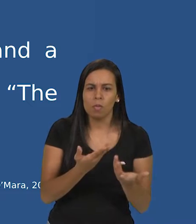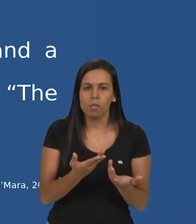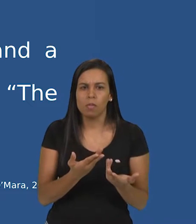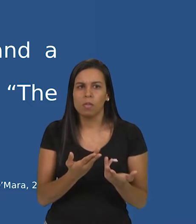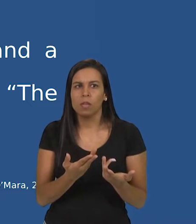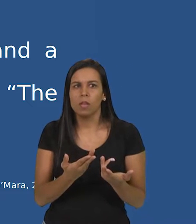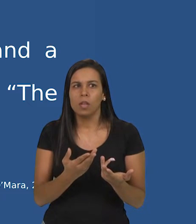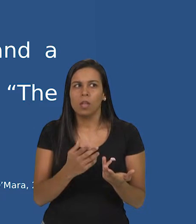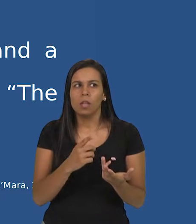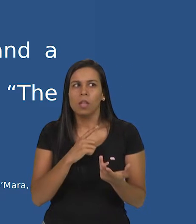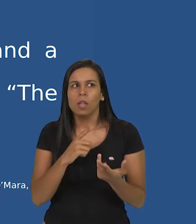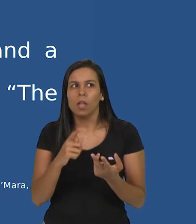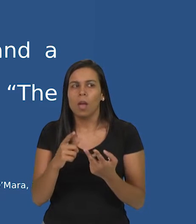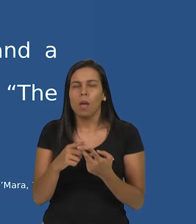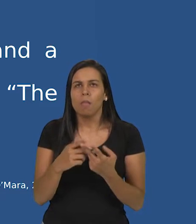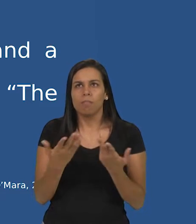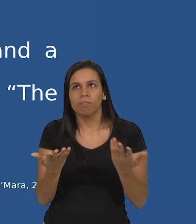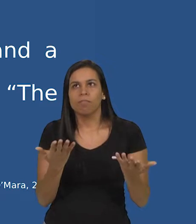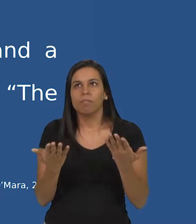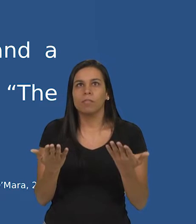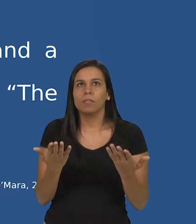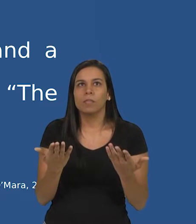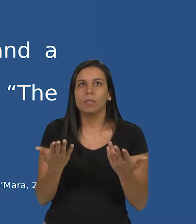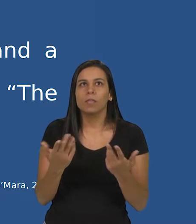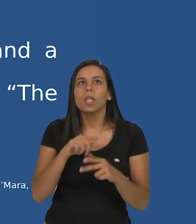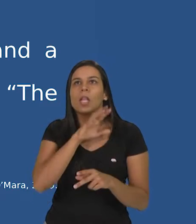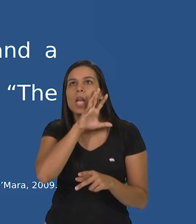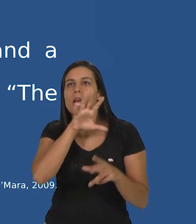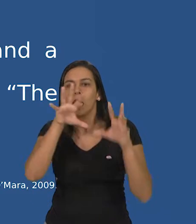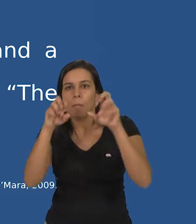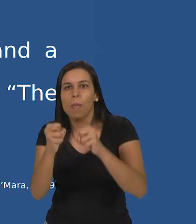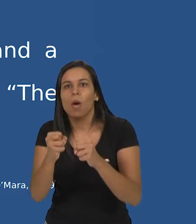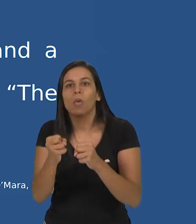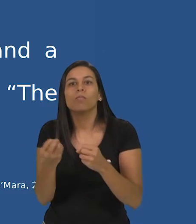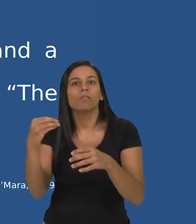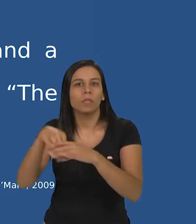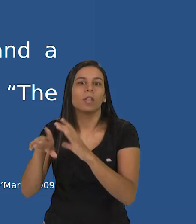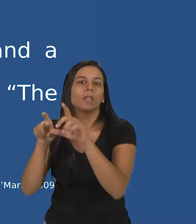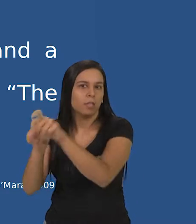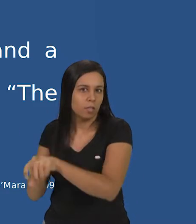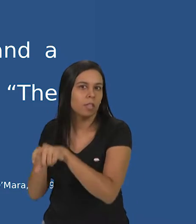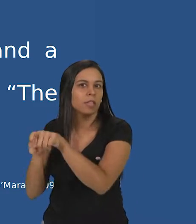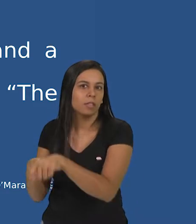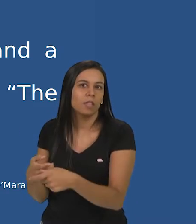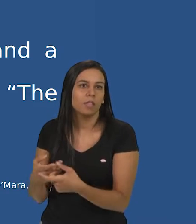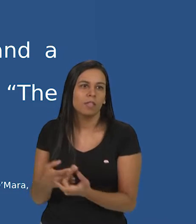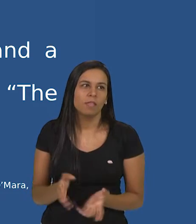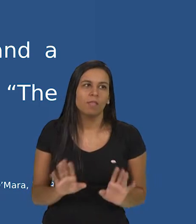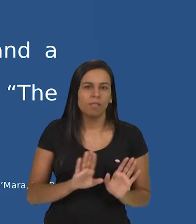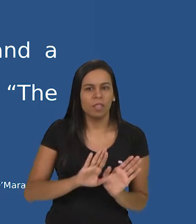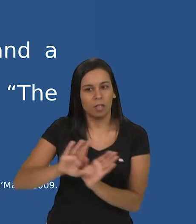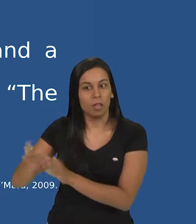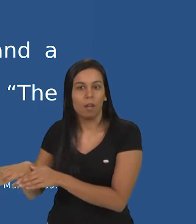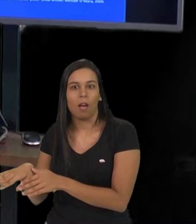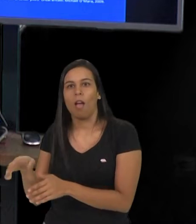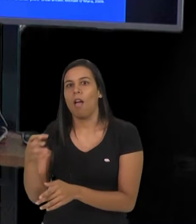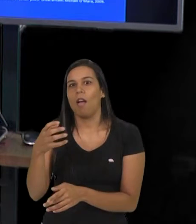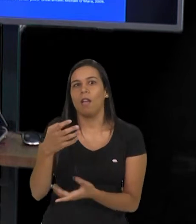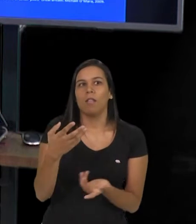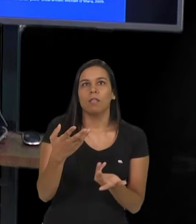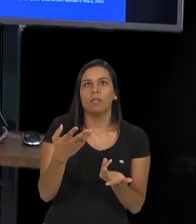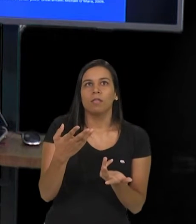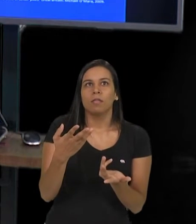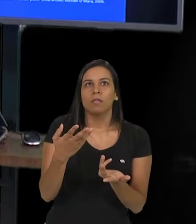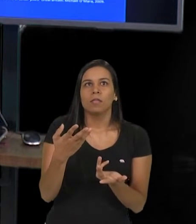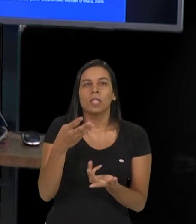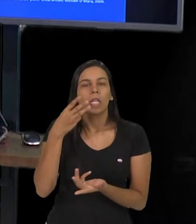palavra, muito provavelmente está relacionado a animais de fazenda. Né? Então vou eliminar animais, aí, pelo menos de cara, eliminar